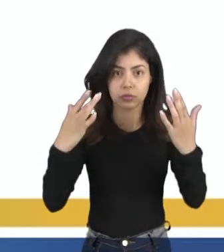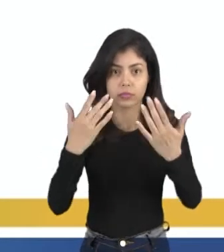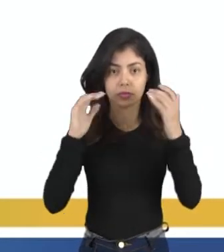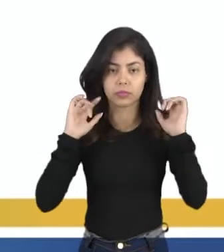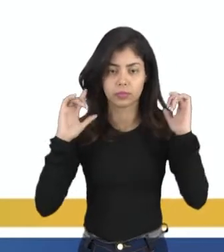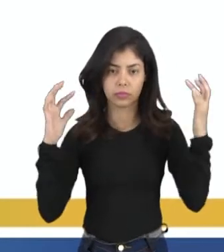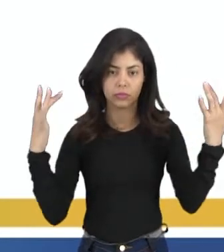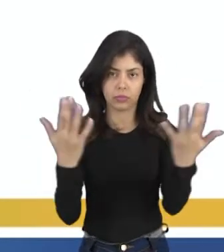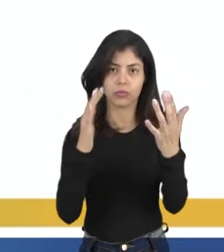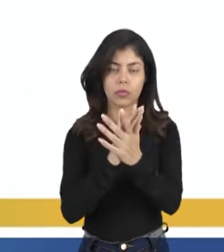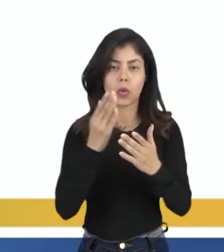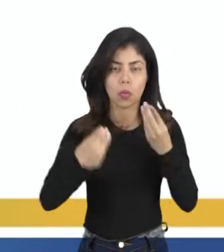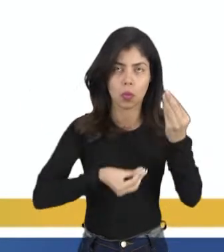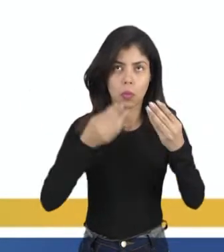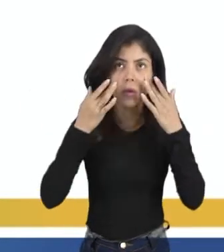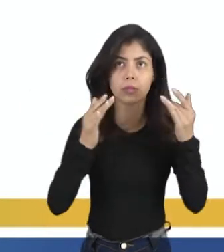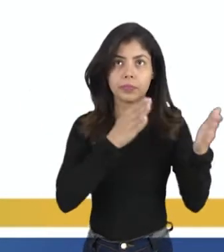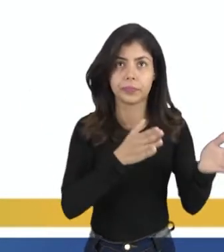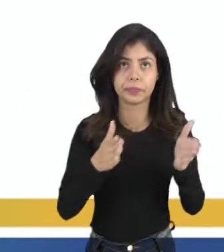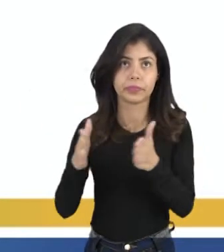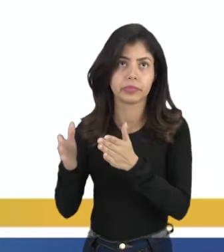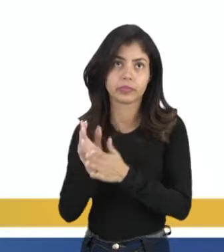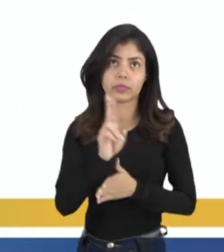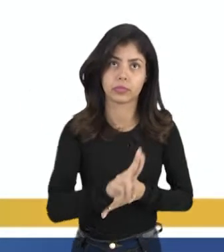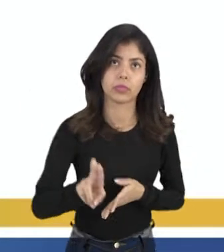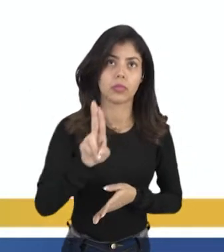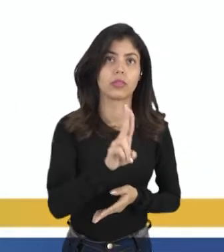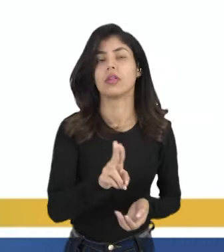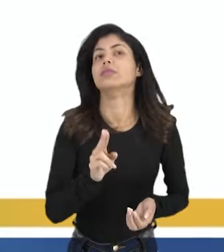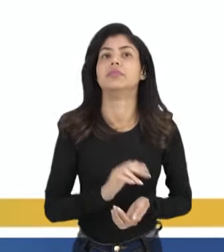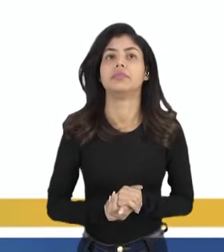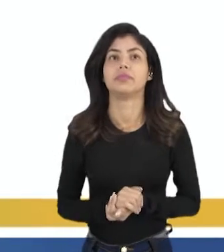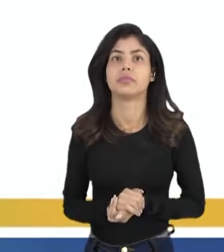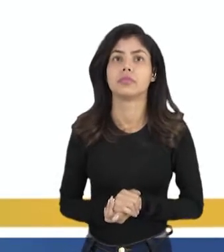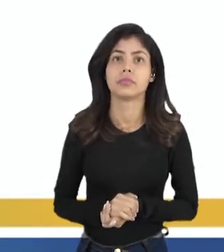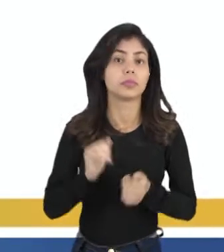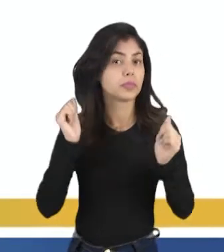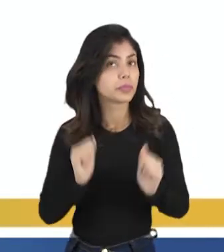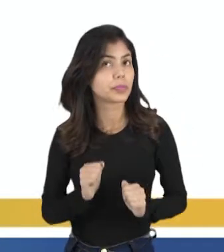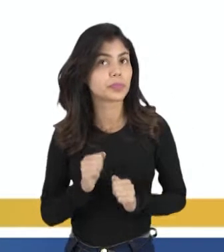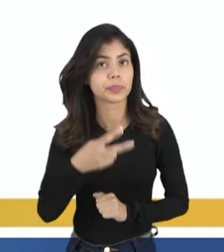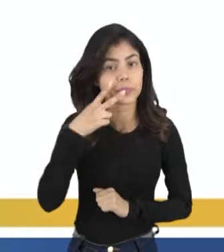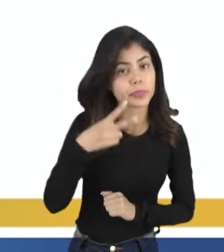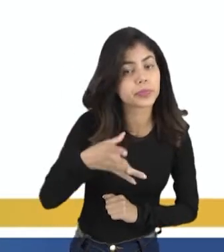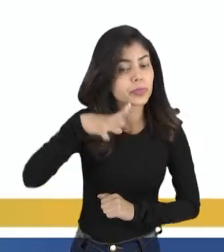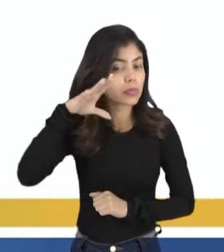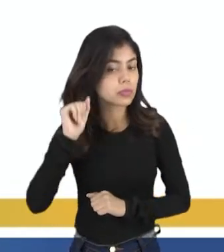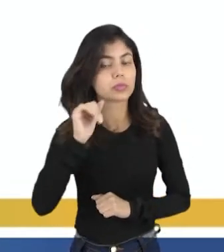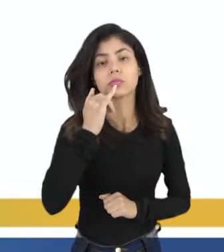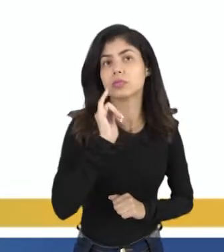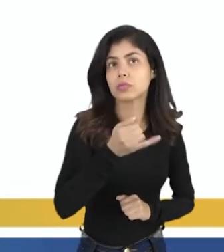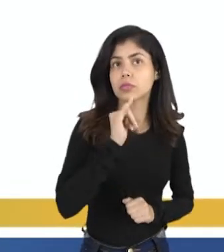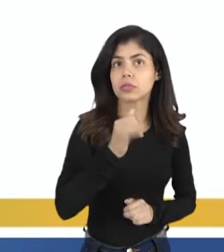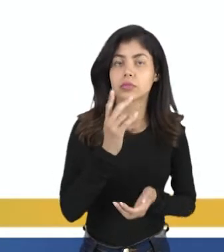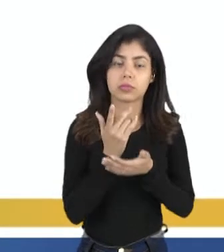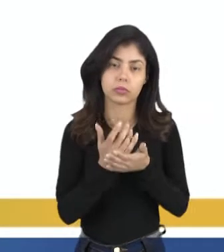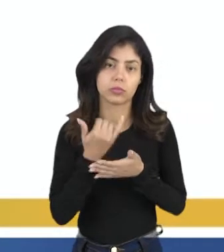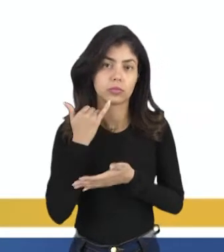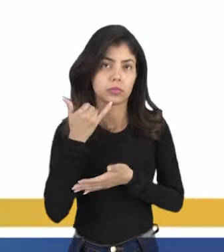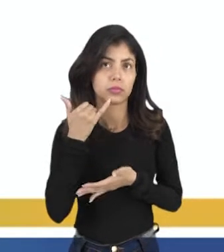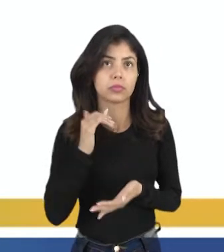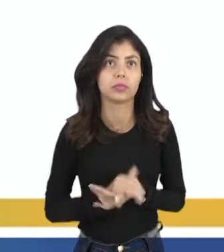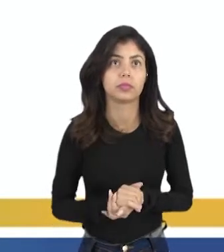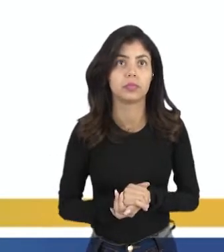com o espetáculo em andamento. O usuário então pode ouvir a narração em seu celular.